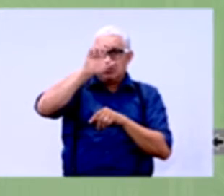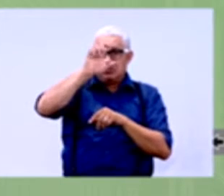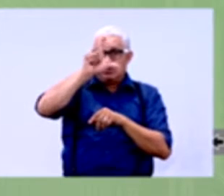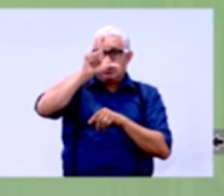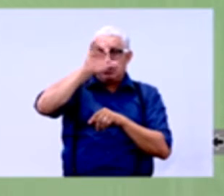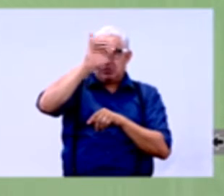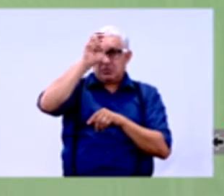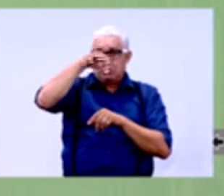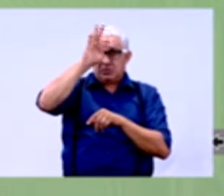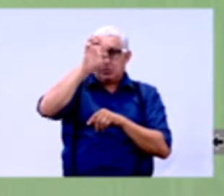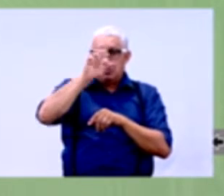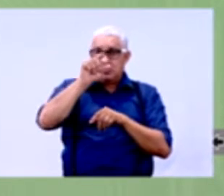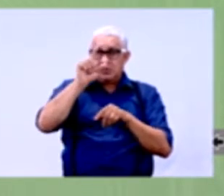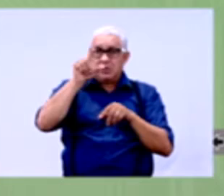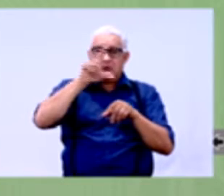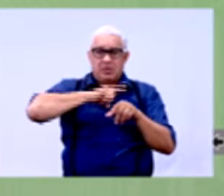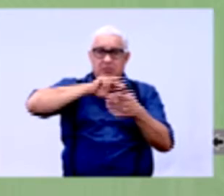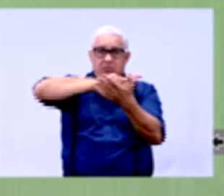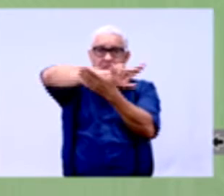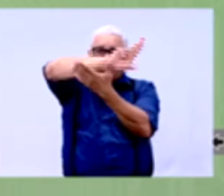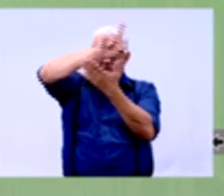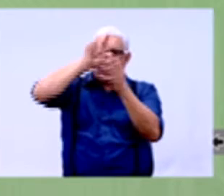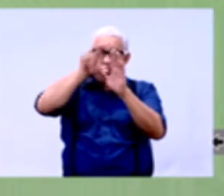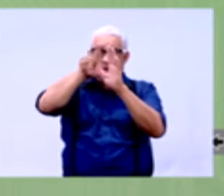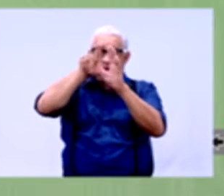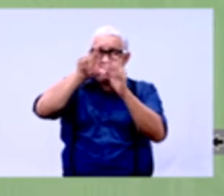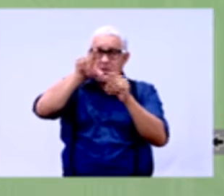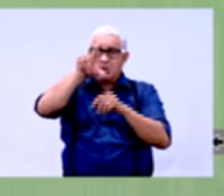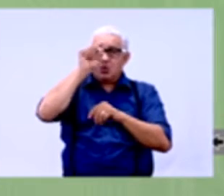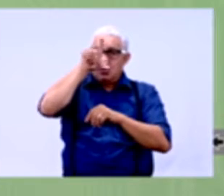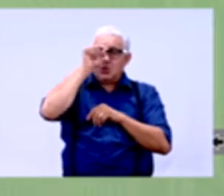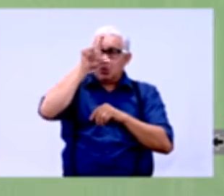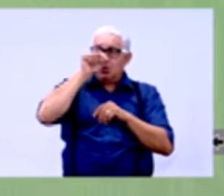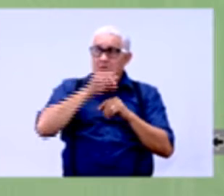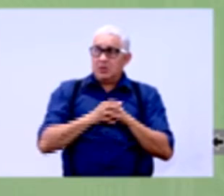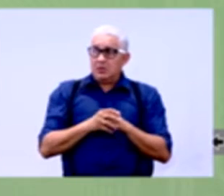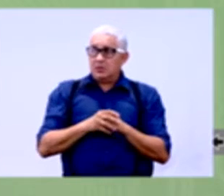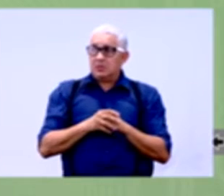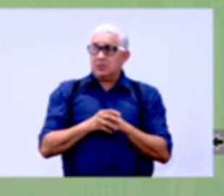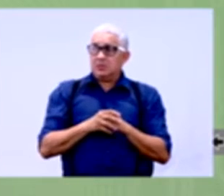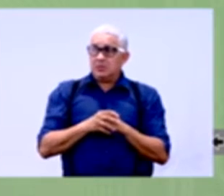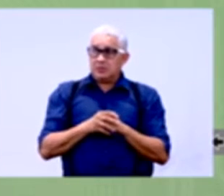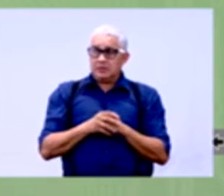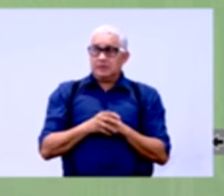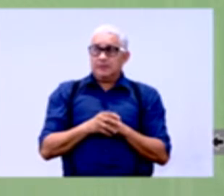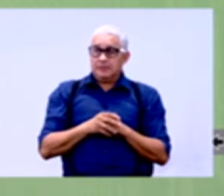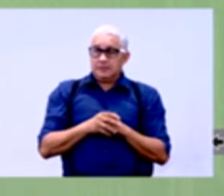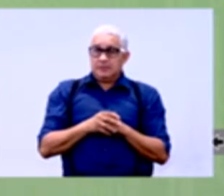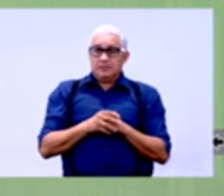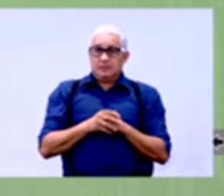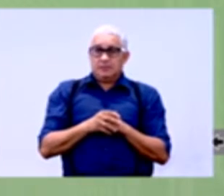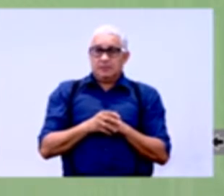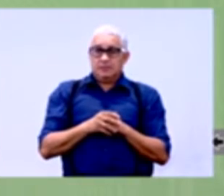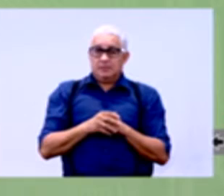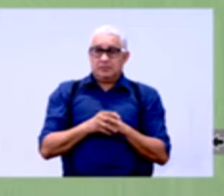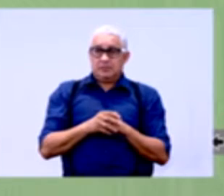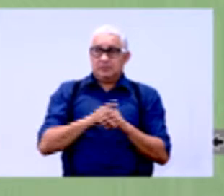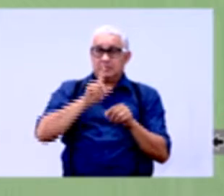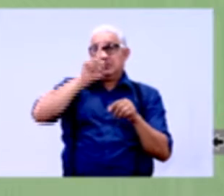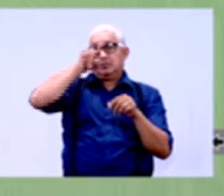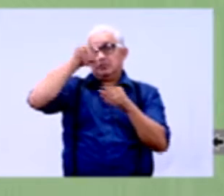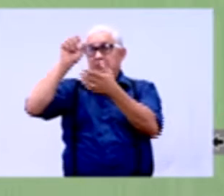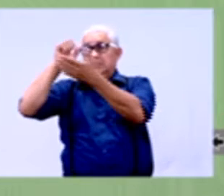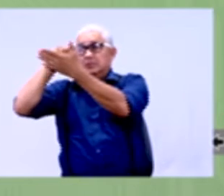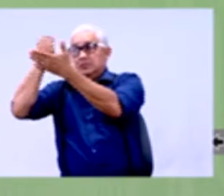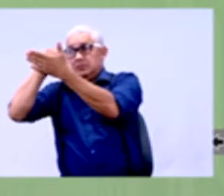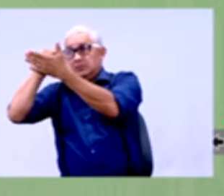de opções para ele escolher antes mesmo dele logar na aplicação, né? E aí o controle fornece essa